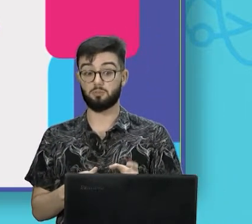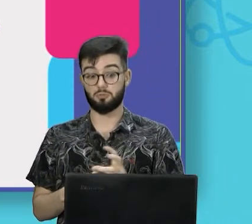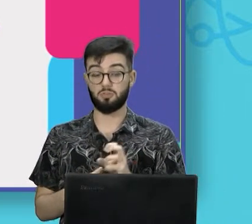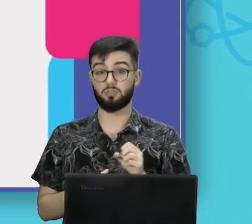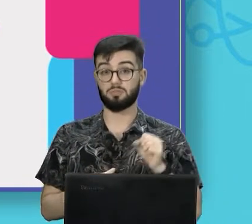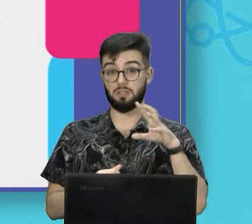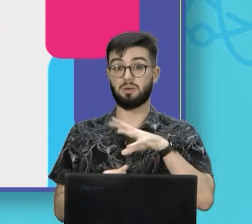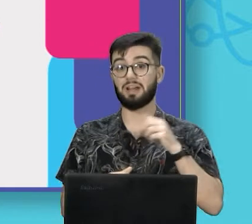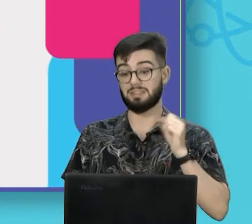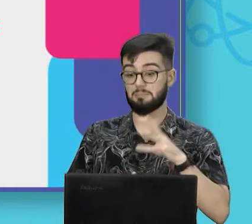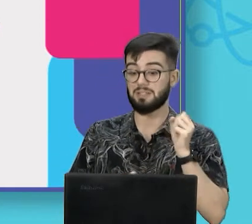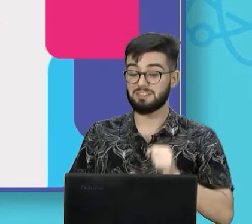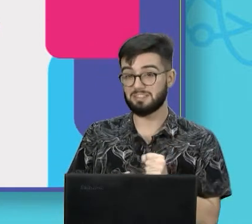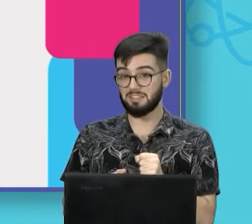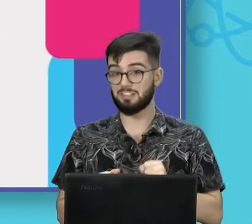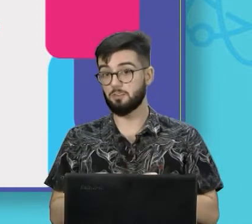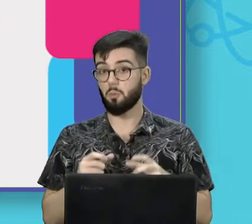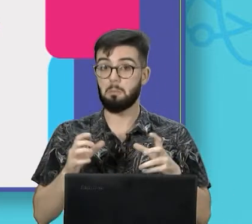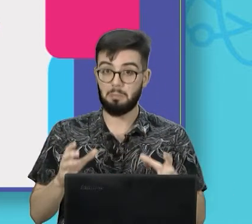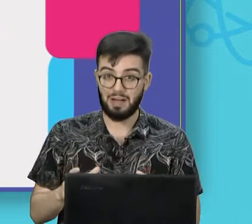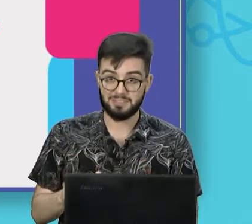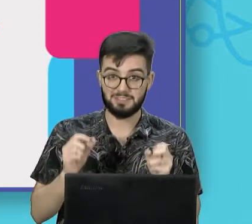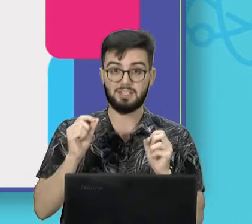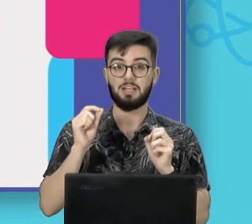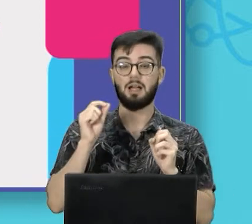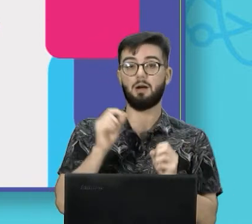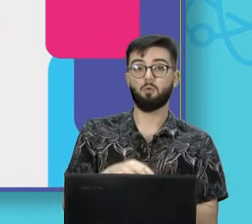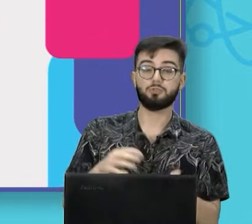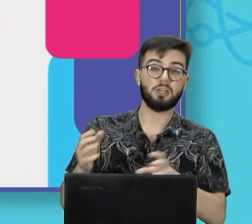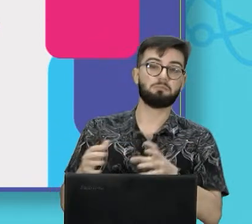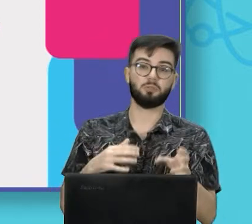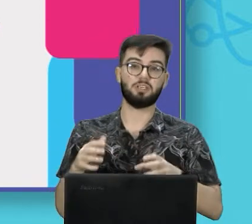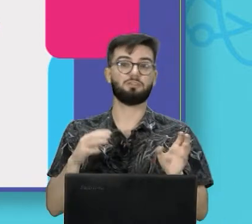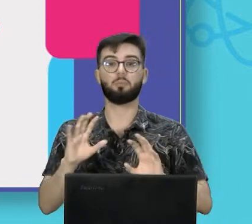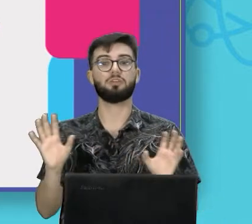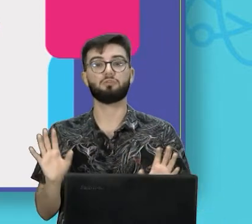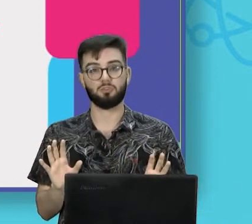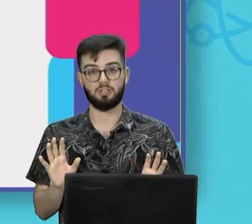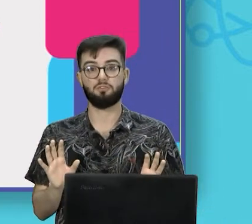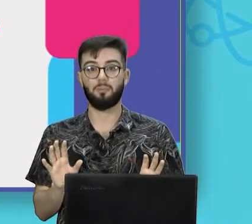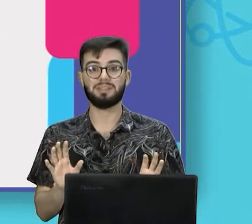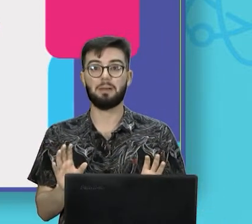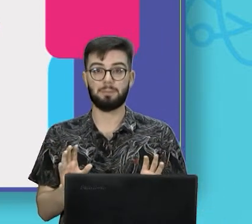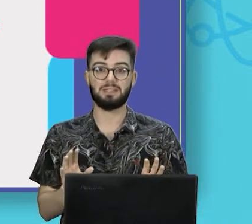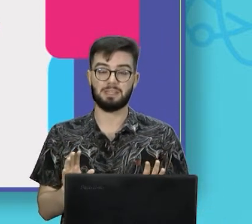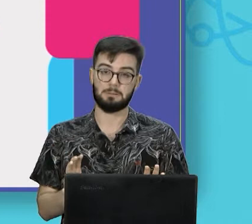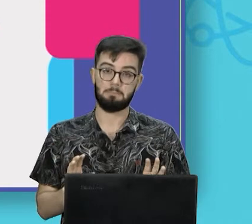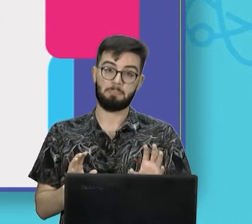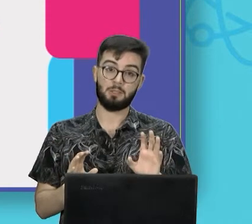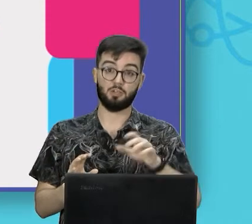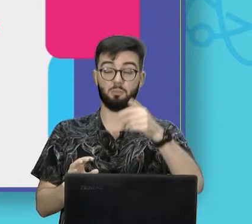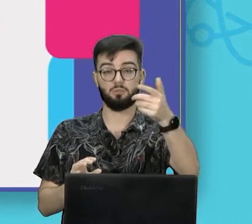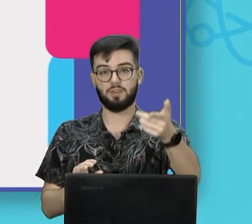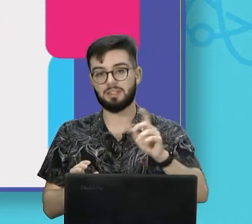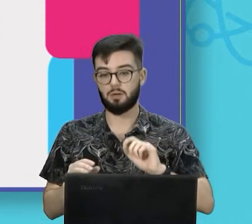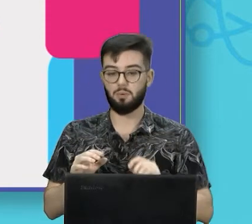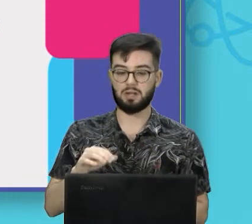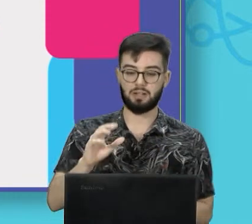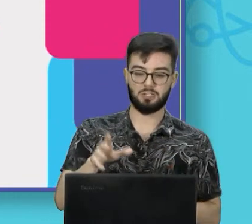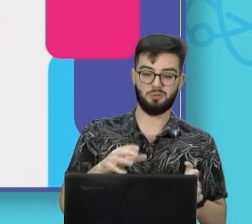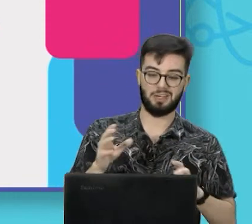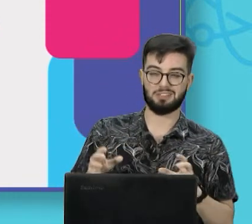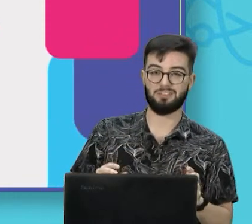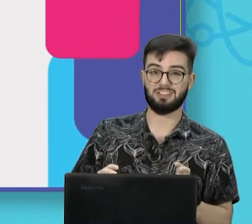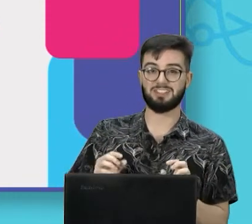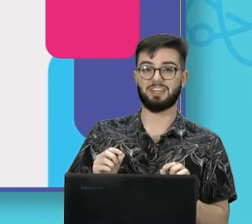fazem com que ela essa constituição tem um caráter mais centralizador mas os teus poderes vão poder funcionar de forma independente nós vamos